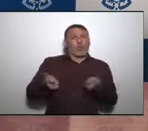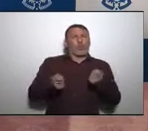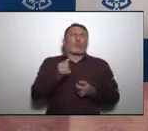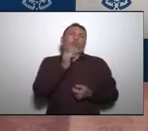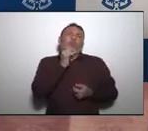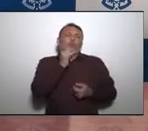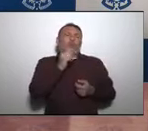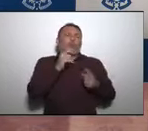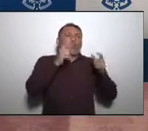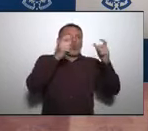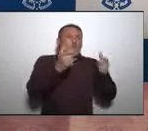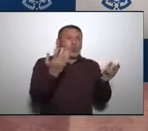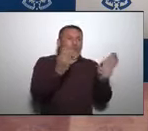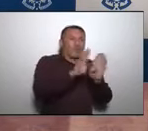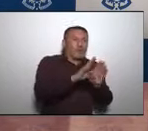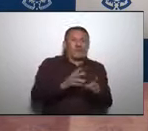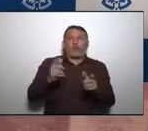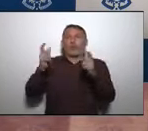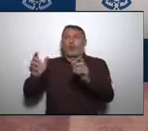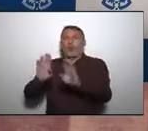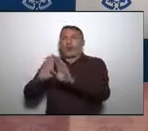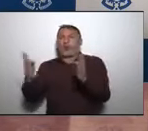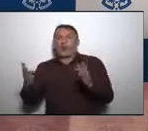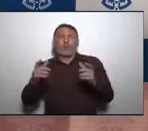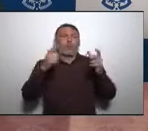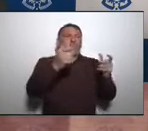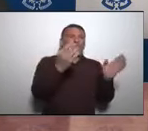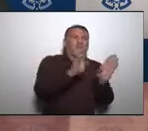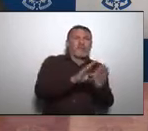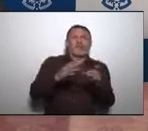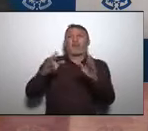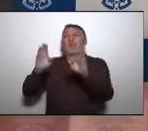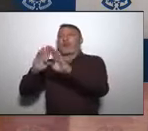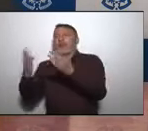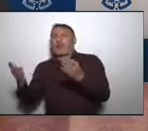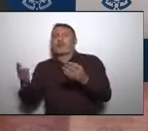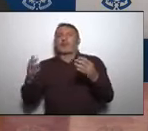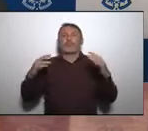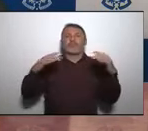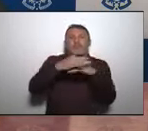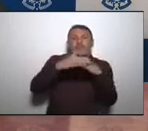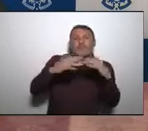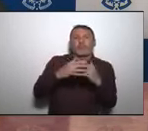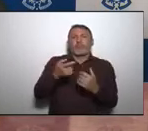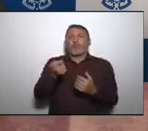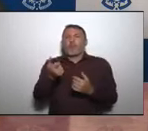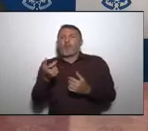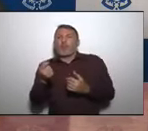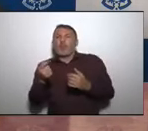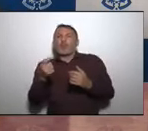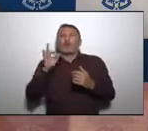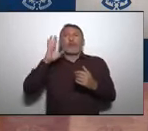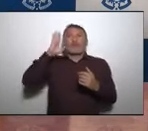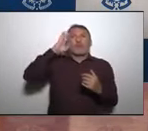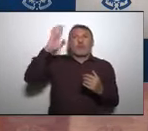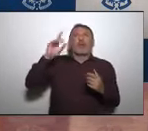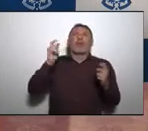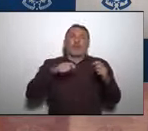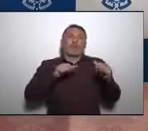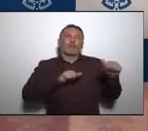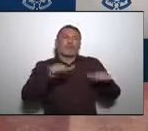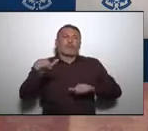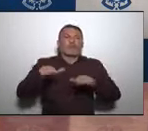atividades econômicas, mantendo o isolamento, mantendo a pouca presença das pessoas nas ruas, só o essencial. Então,